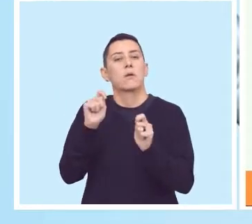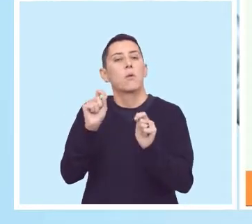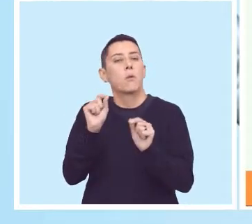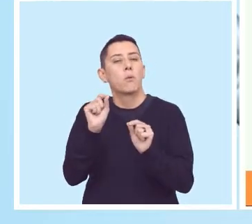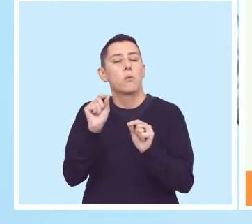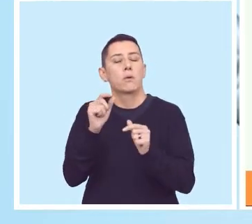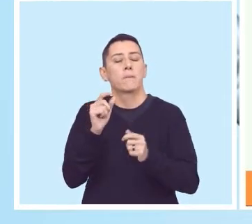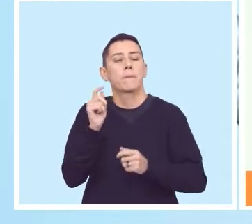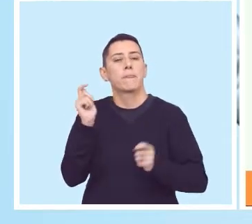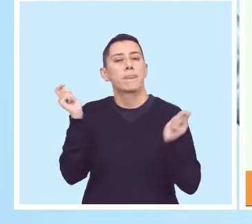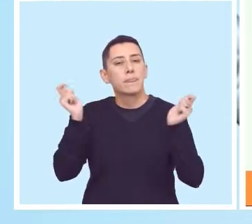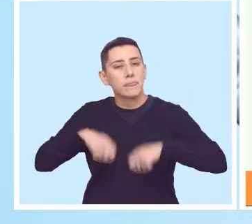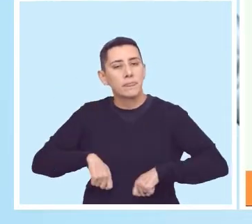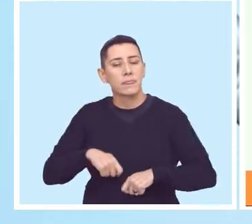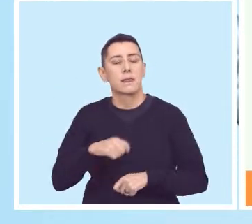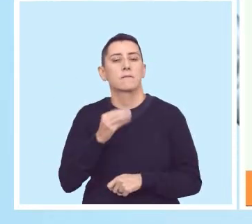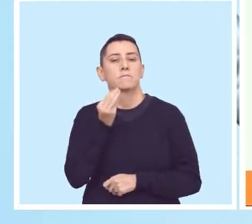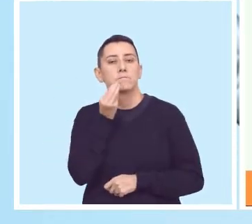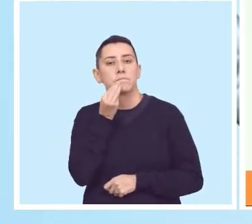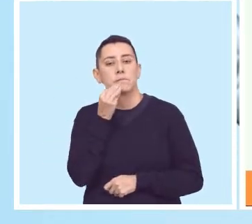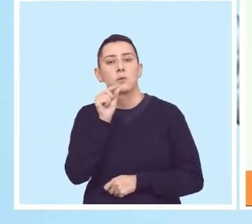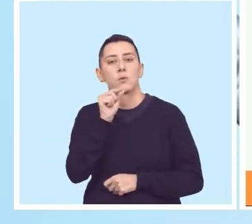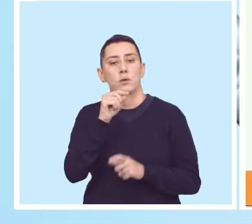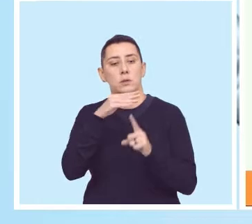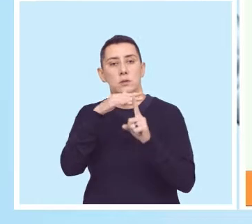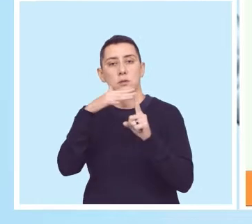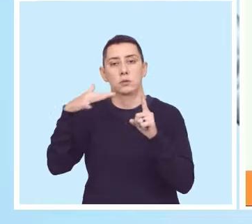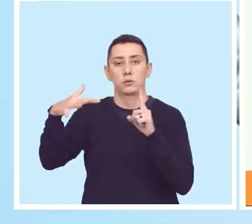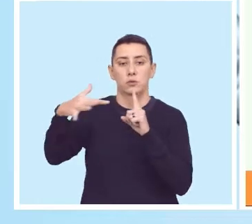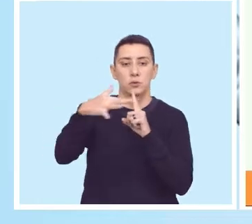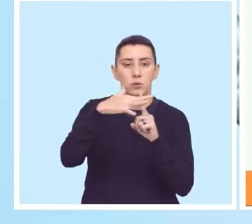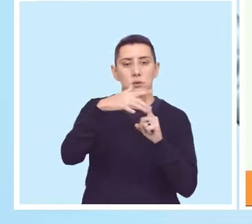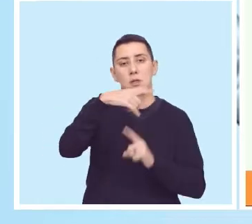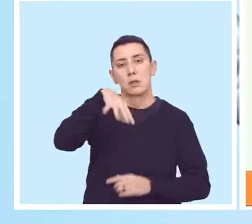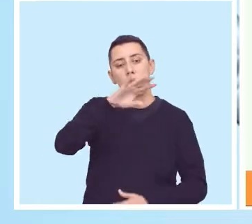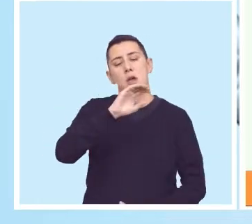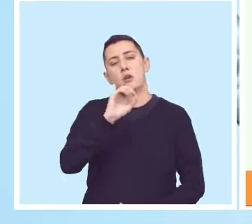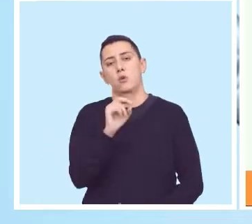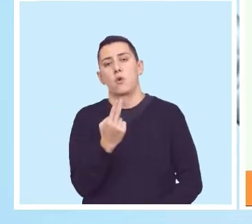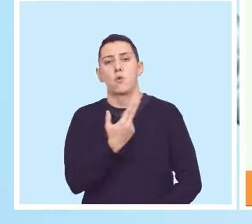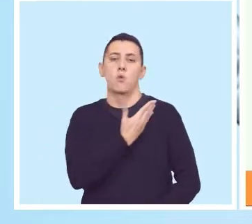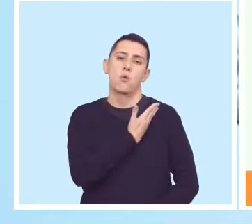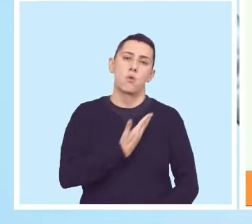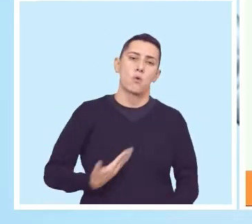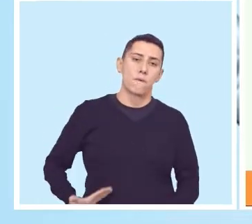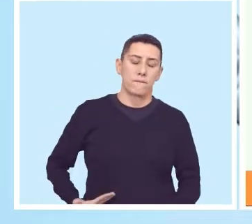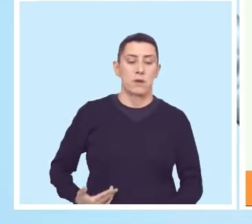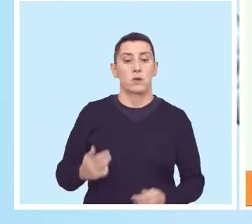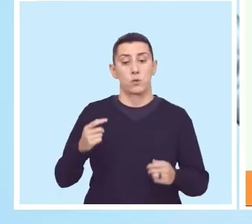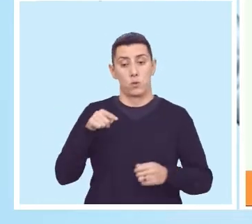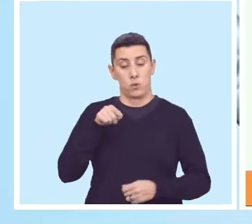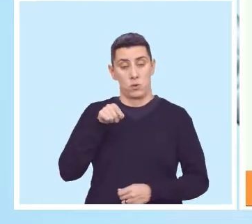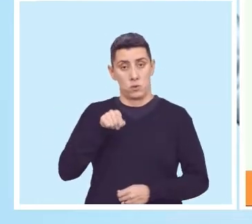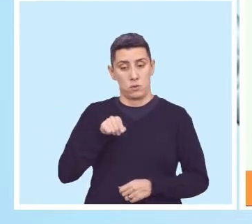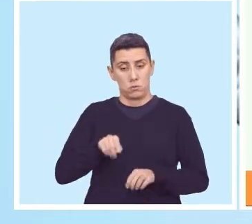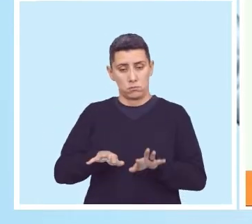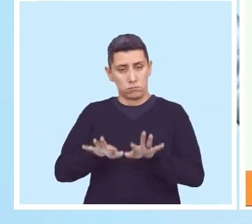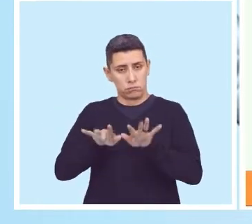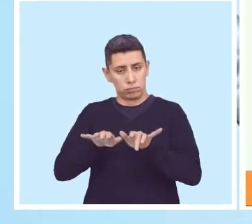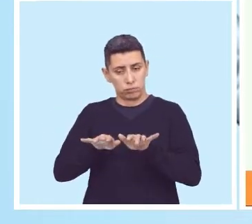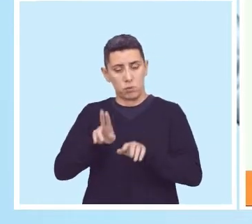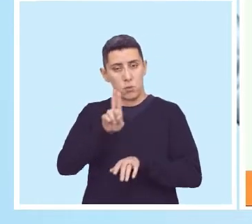permitisse com que a sociedade ou o poder público pudesse utilizá-la para